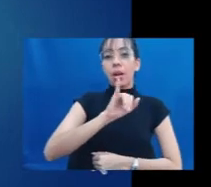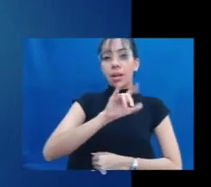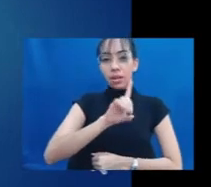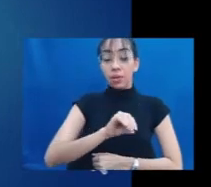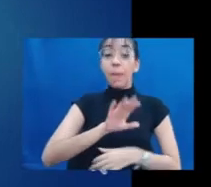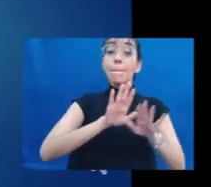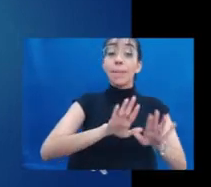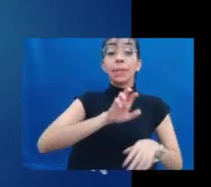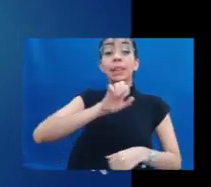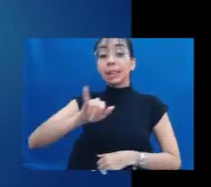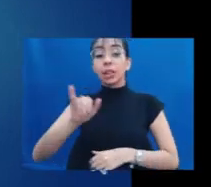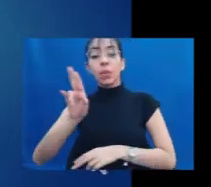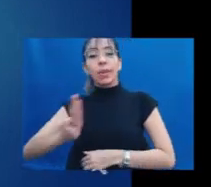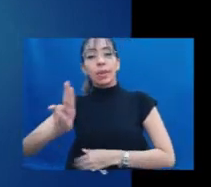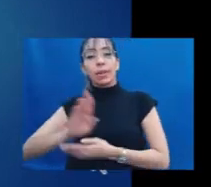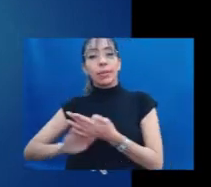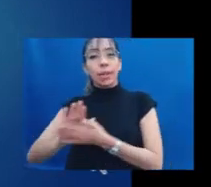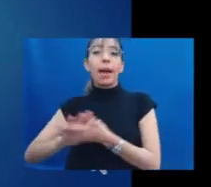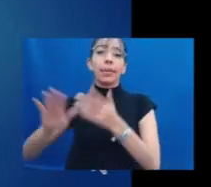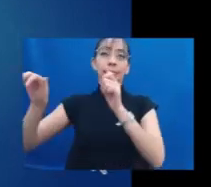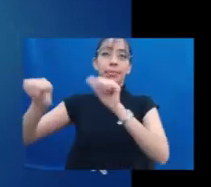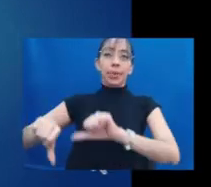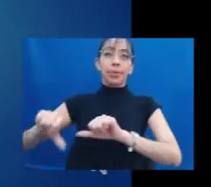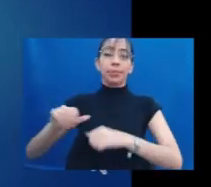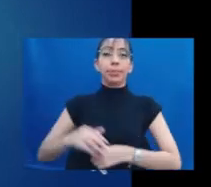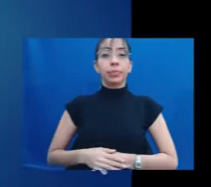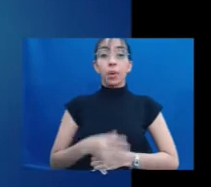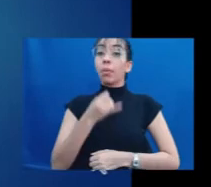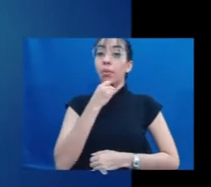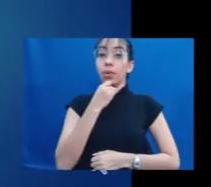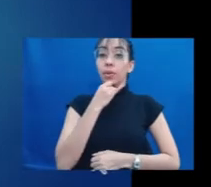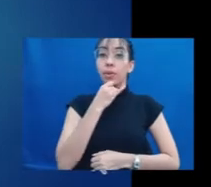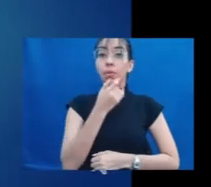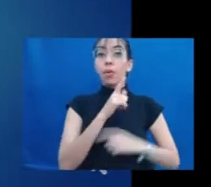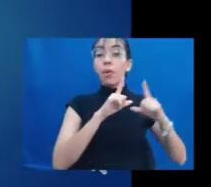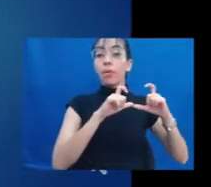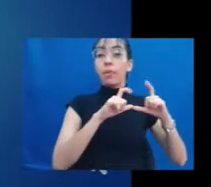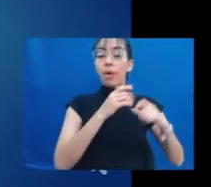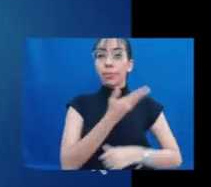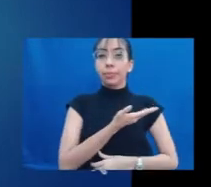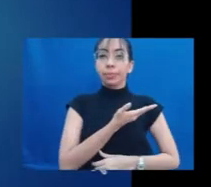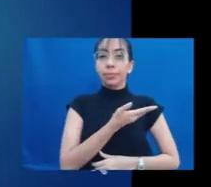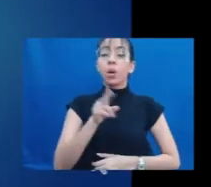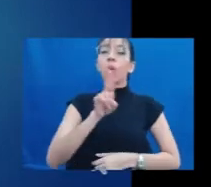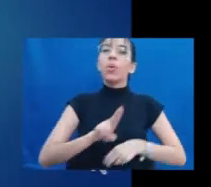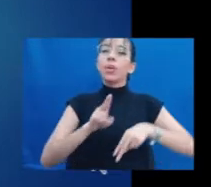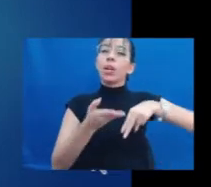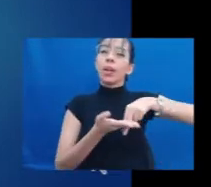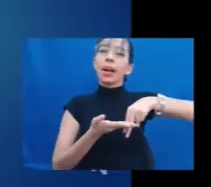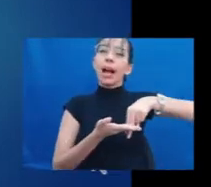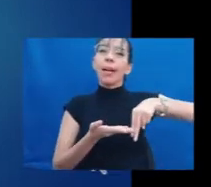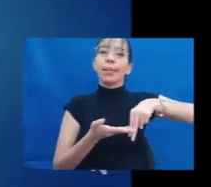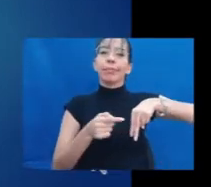ser pior ainda se eles não tivessem usando os EPIs adequados. Como, por exemplo, né, estivessem usando uma calça